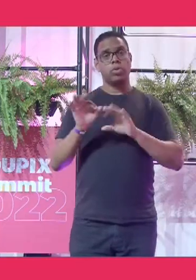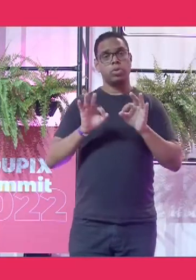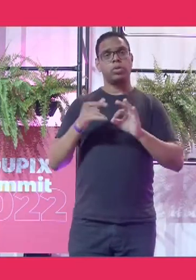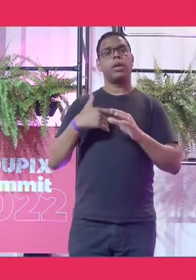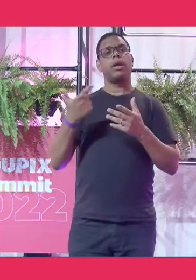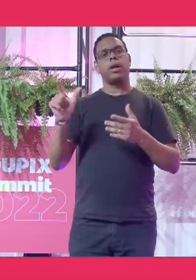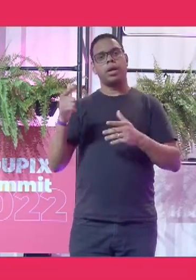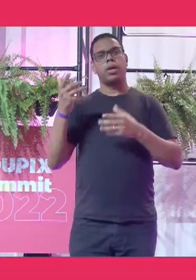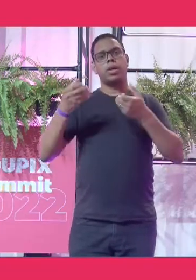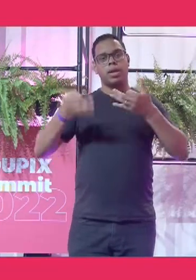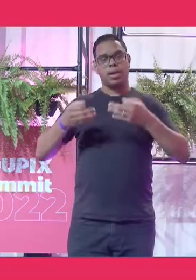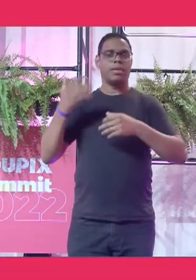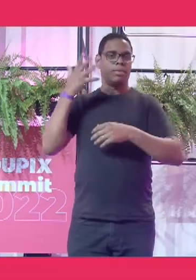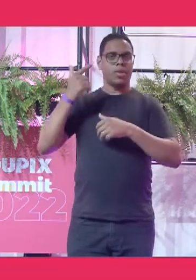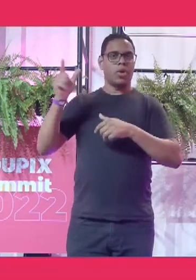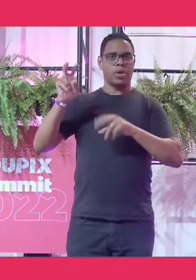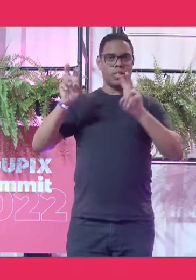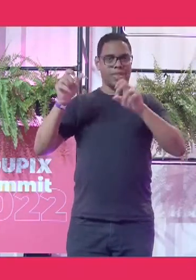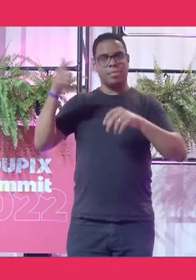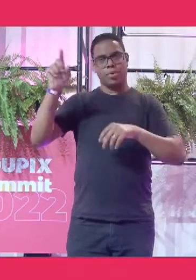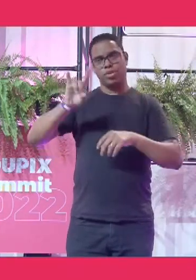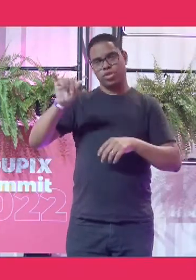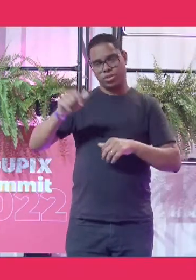outra palestra, né? Que já teve, inclusive.